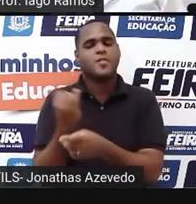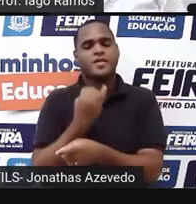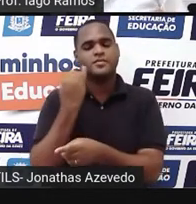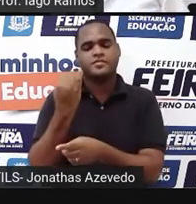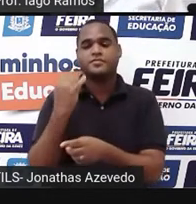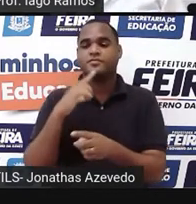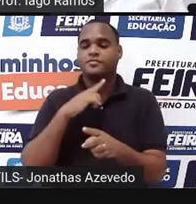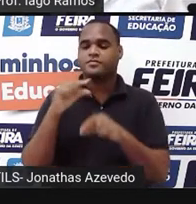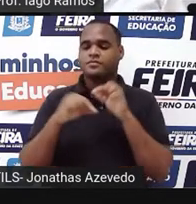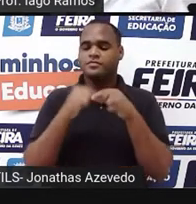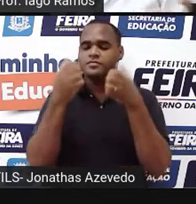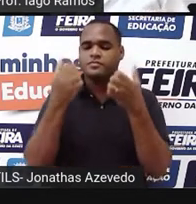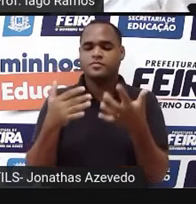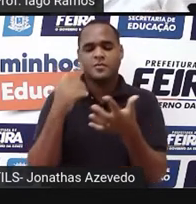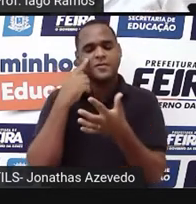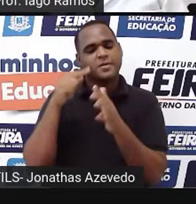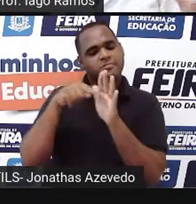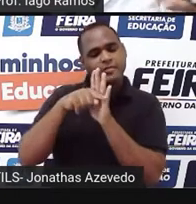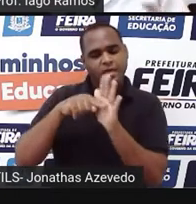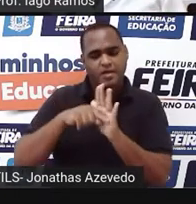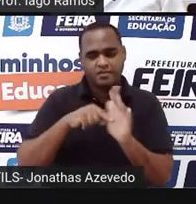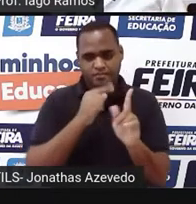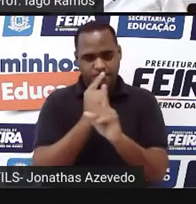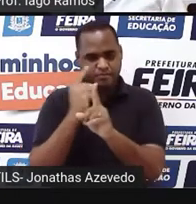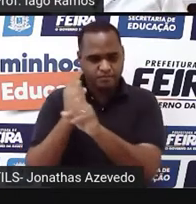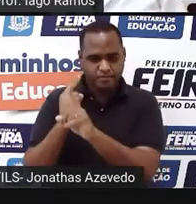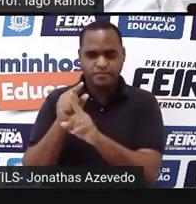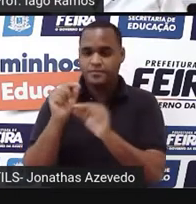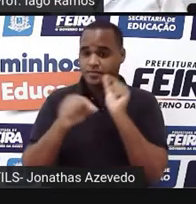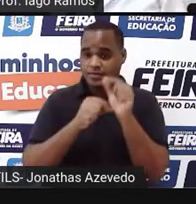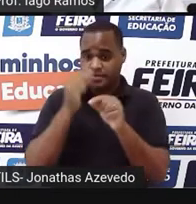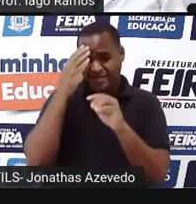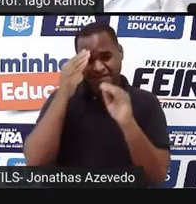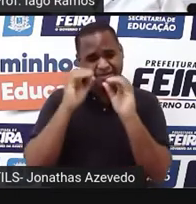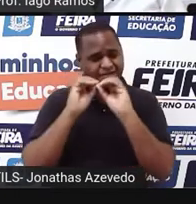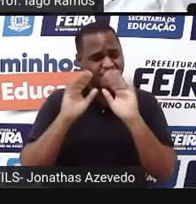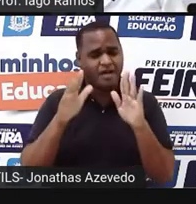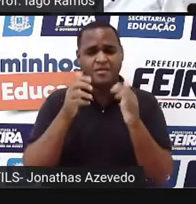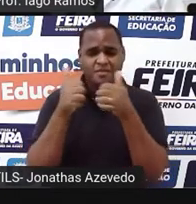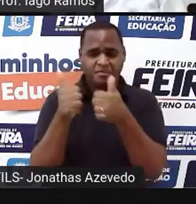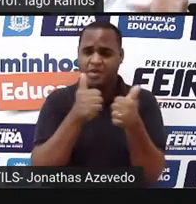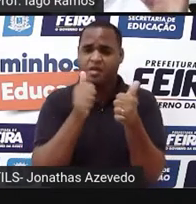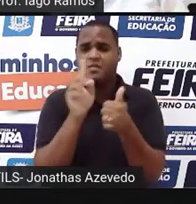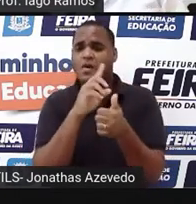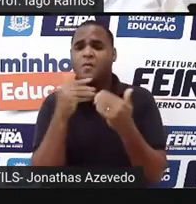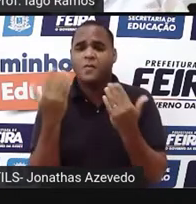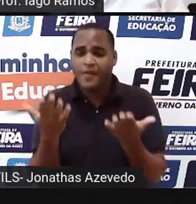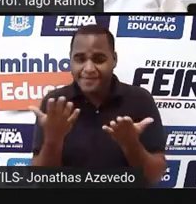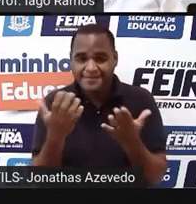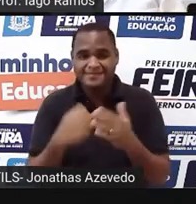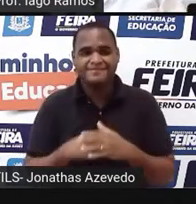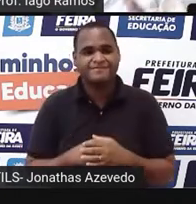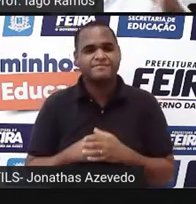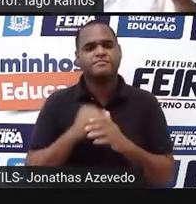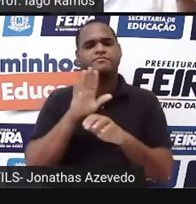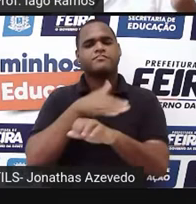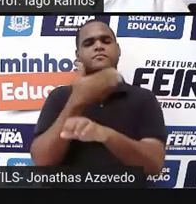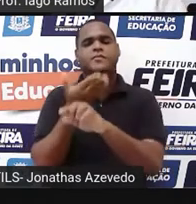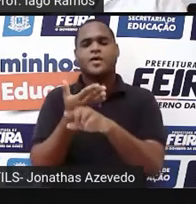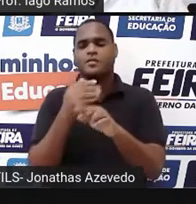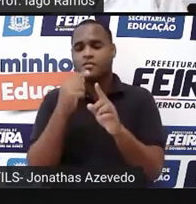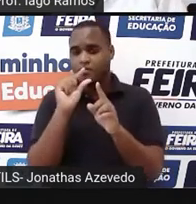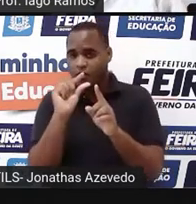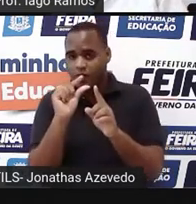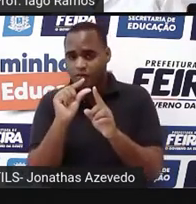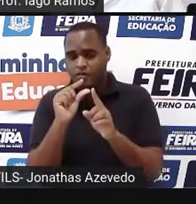importante, que é para a gente analisar se a gente está entendendo as coisas direitinho ou não, tá bom? Então, até esse momento, entendeu